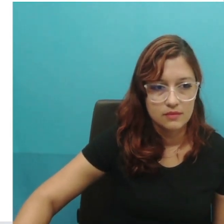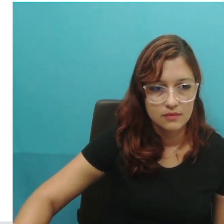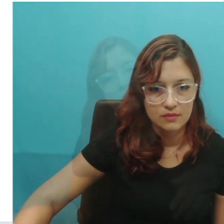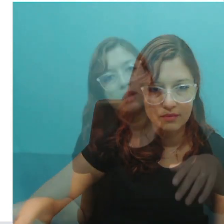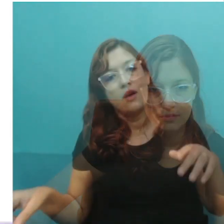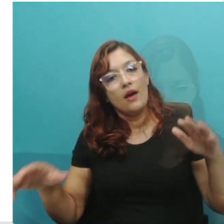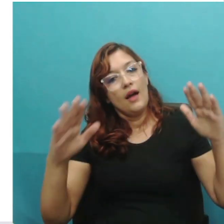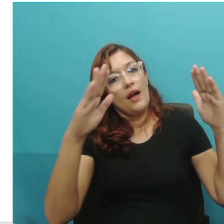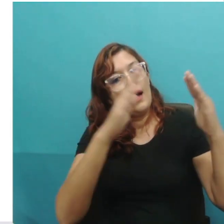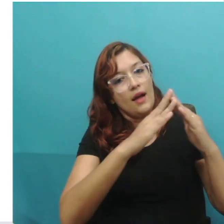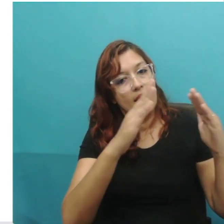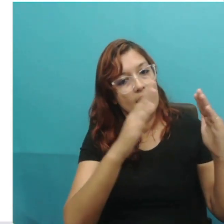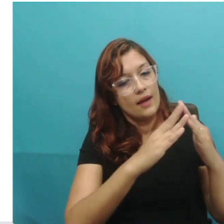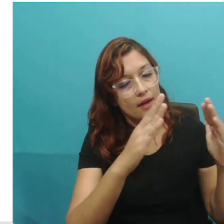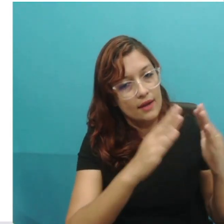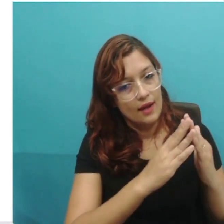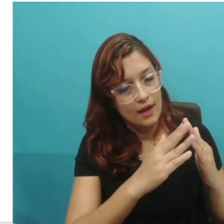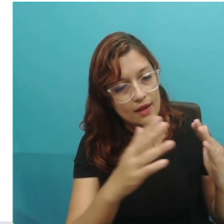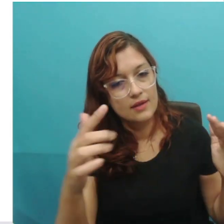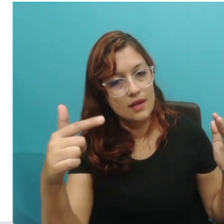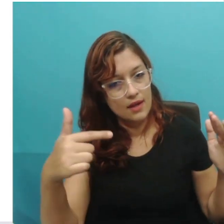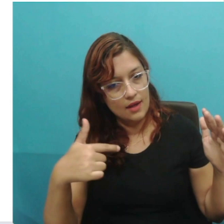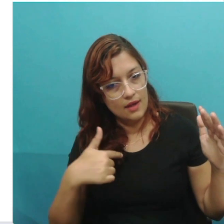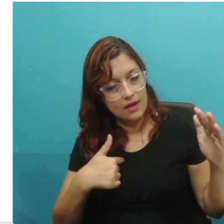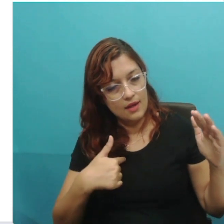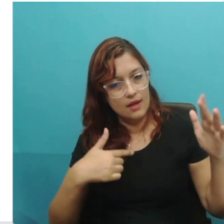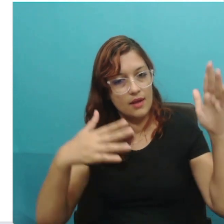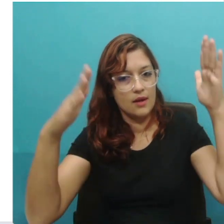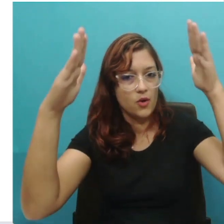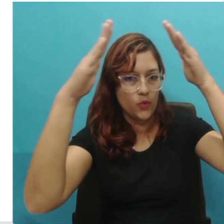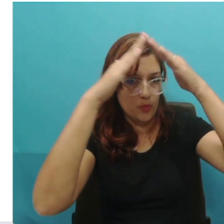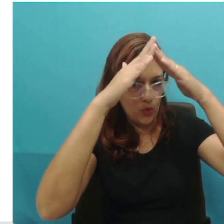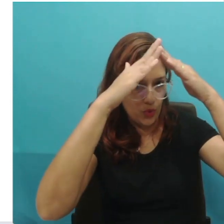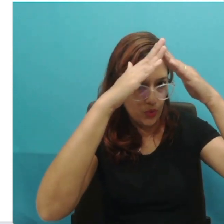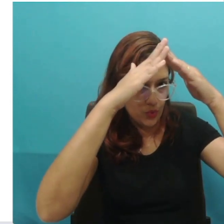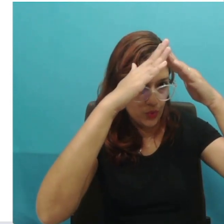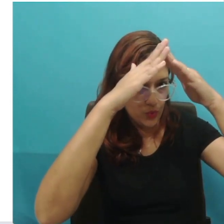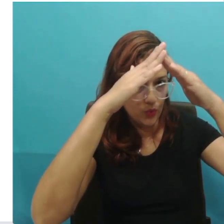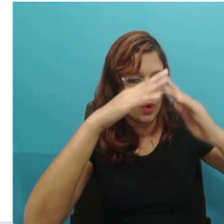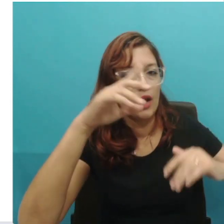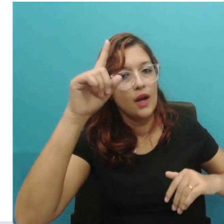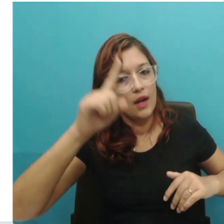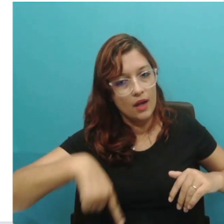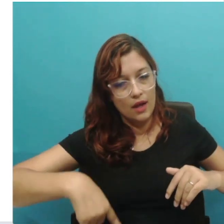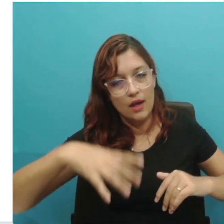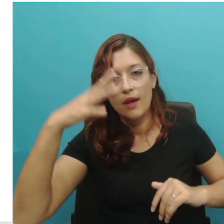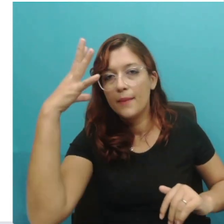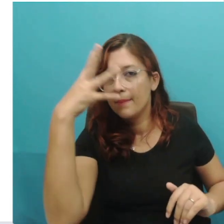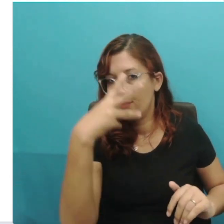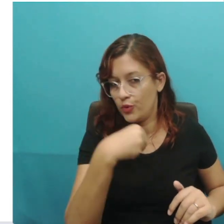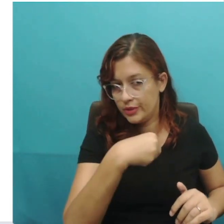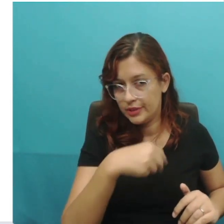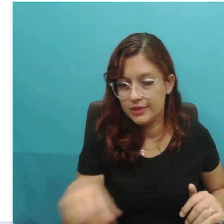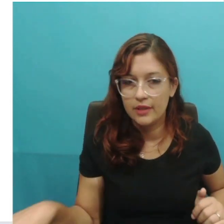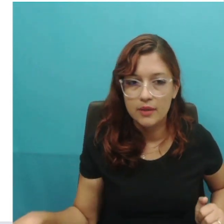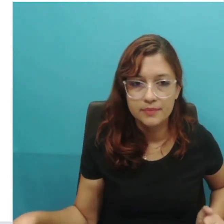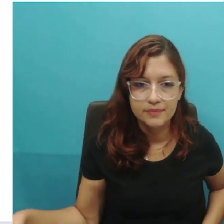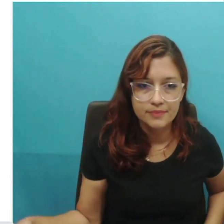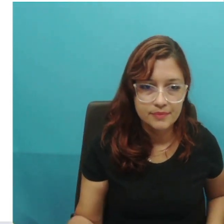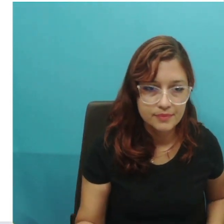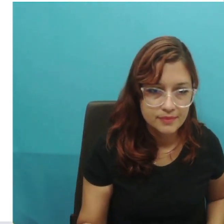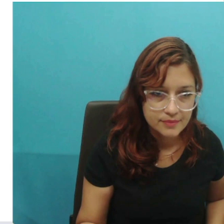exemplo. A casa em que moro é